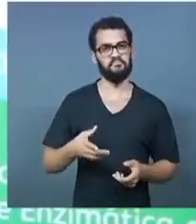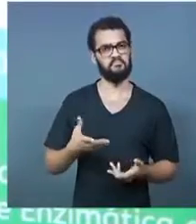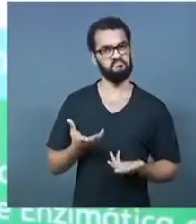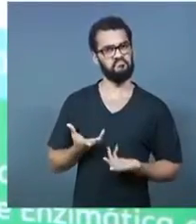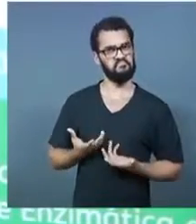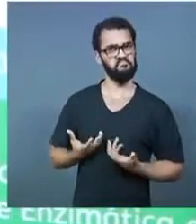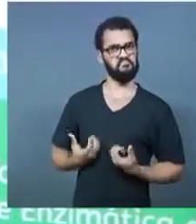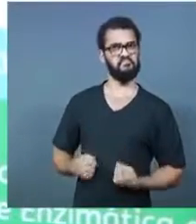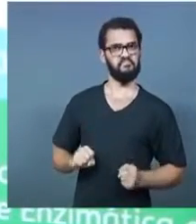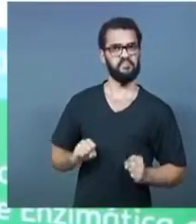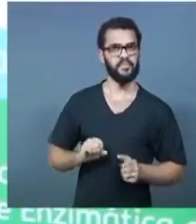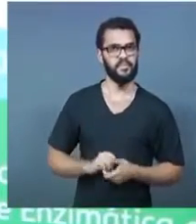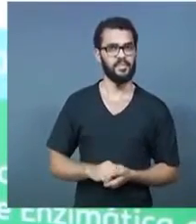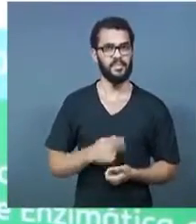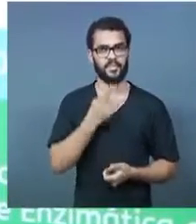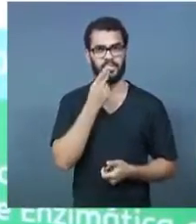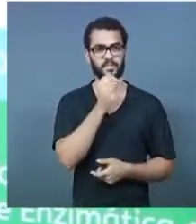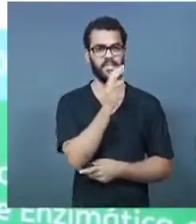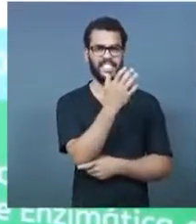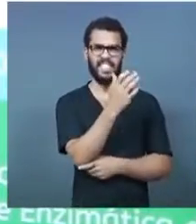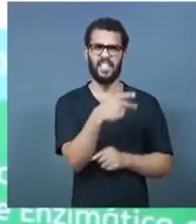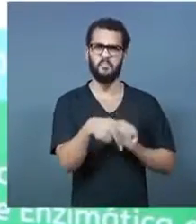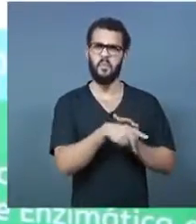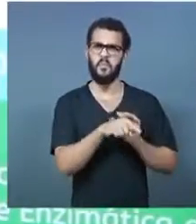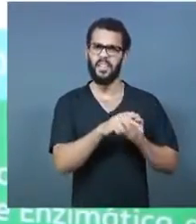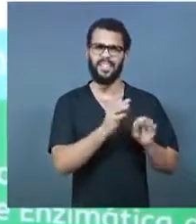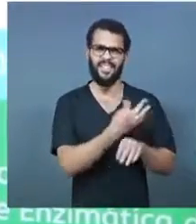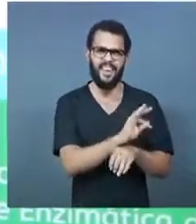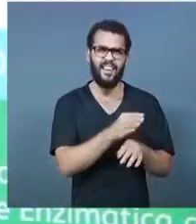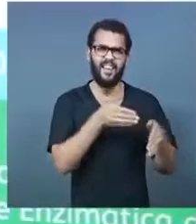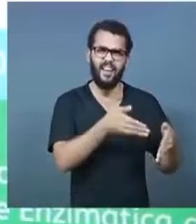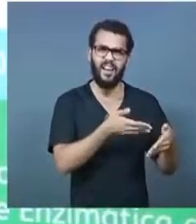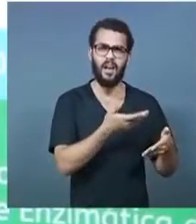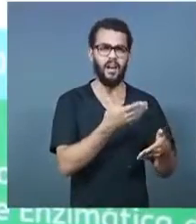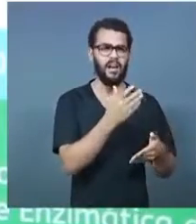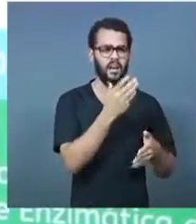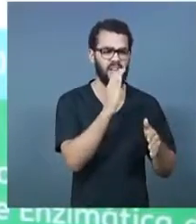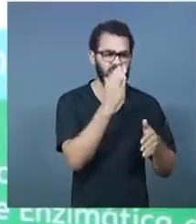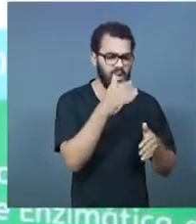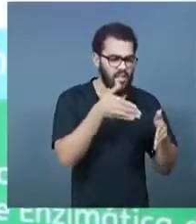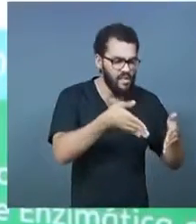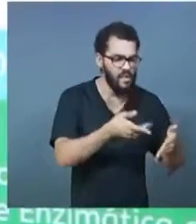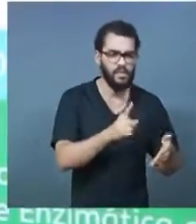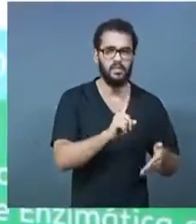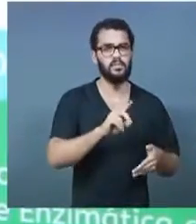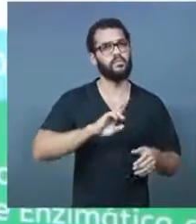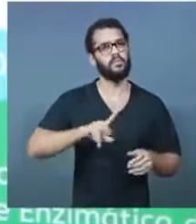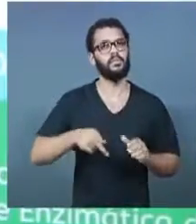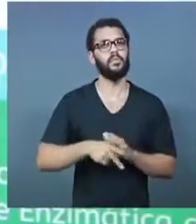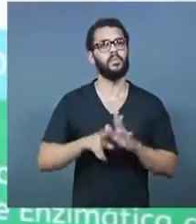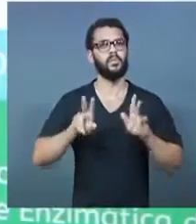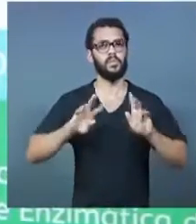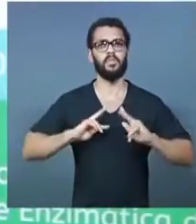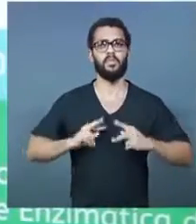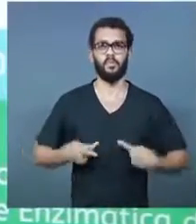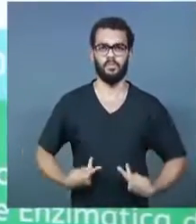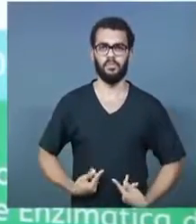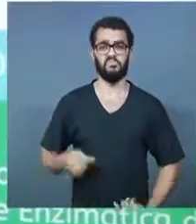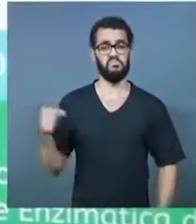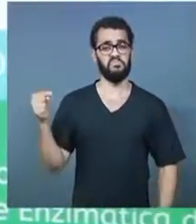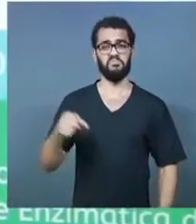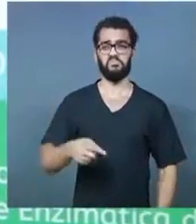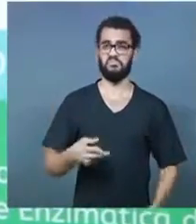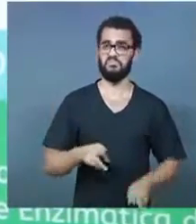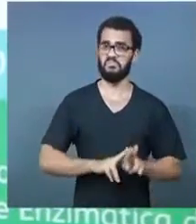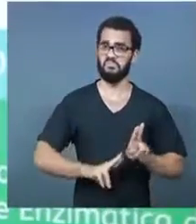A ciência não é só essa questão técnica, essa questão científica, né? Ela também é uma questão humana. E vocês aqui, né,